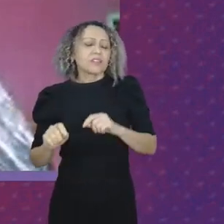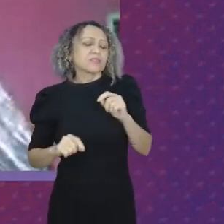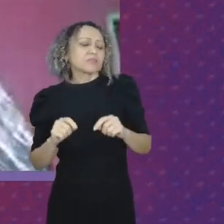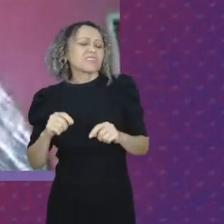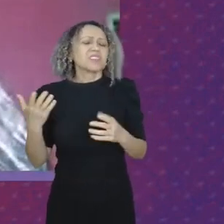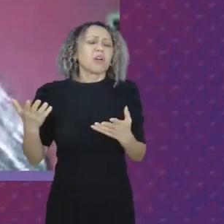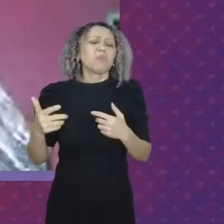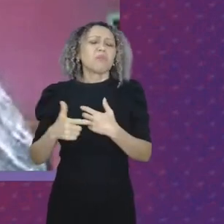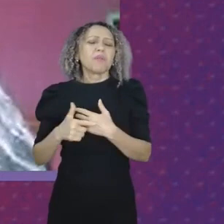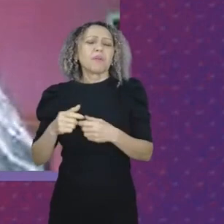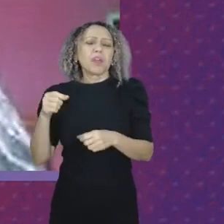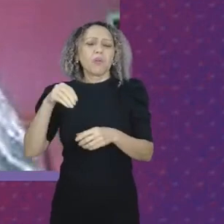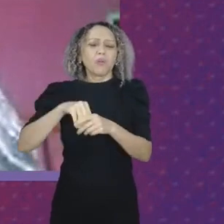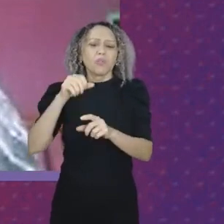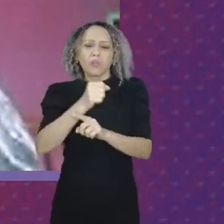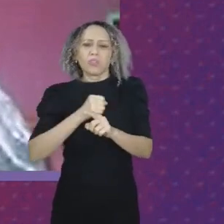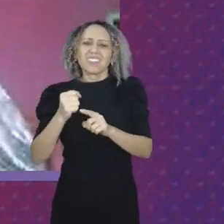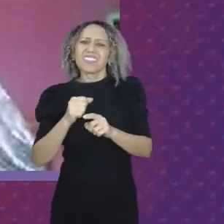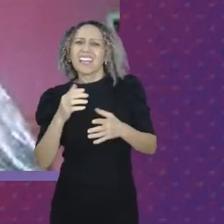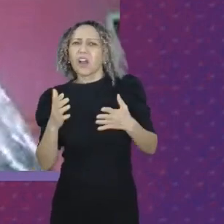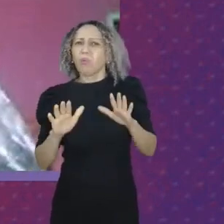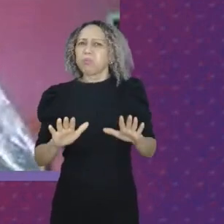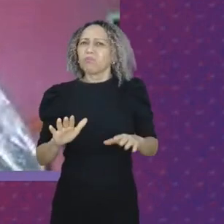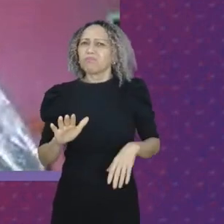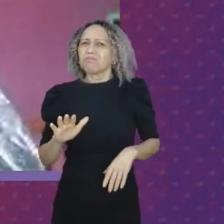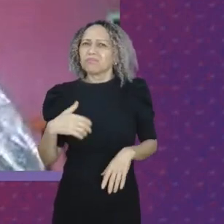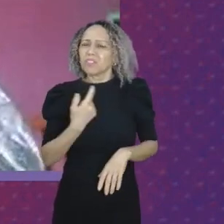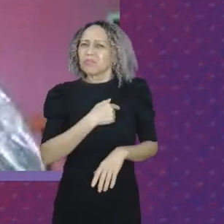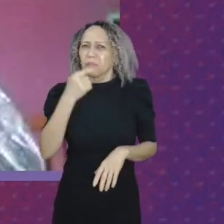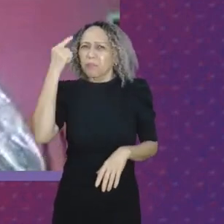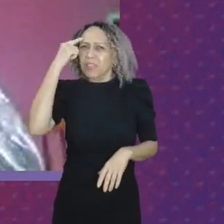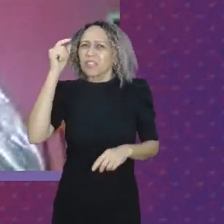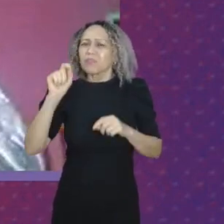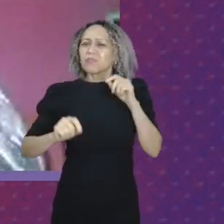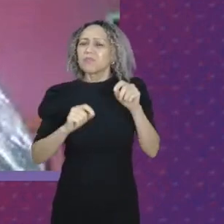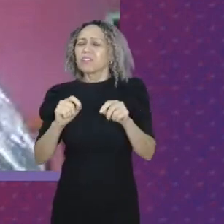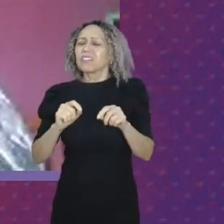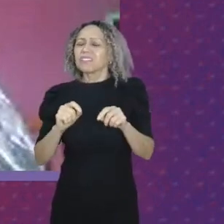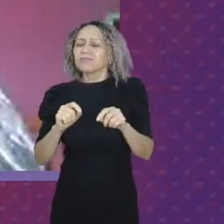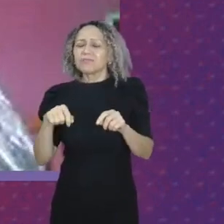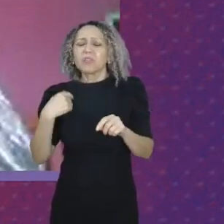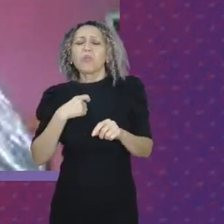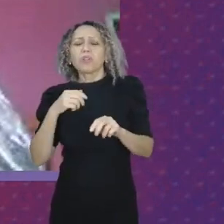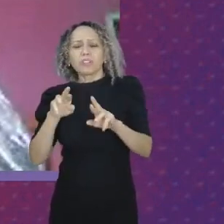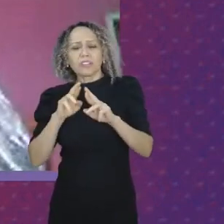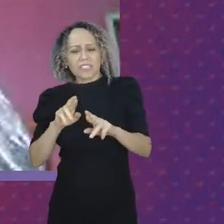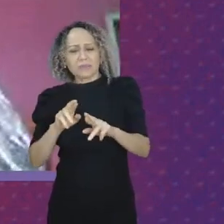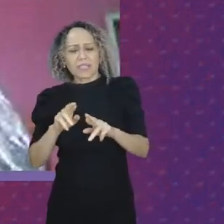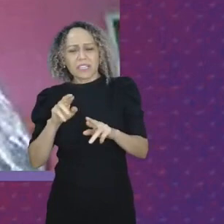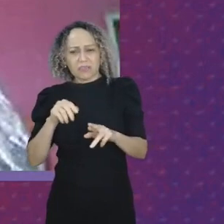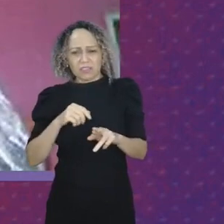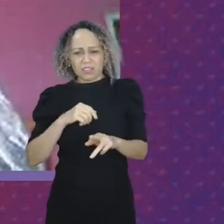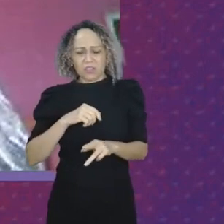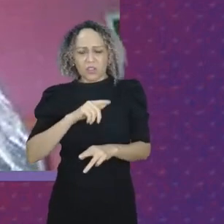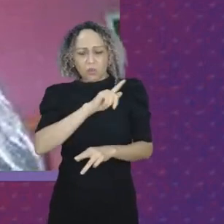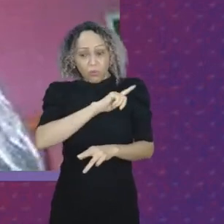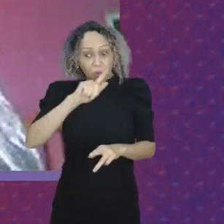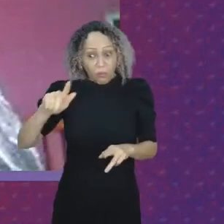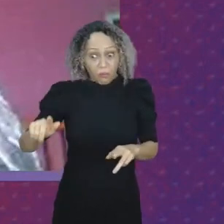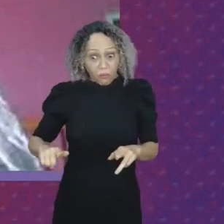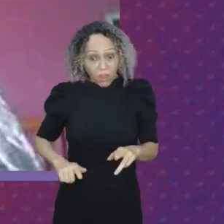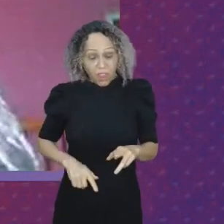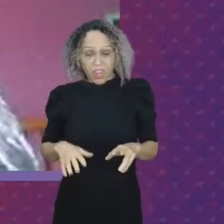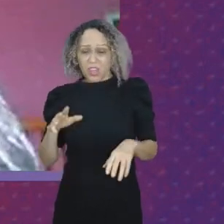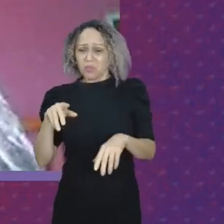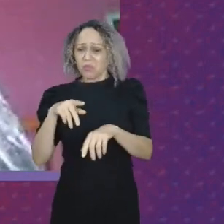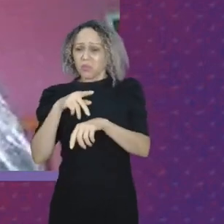pensar, primeiro, no nosso caso, o que a gente espera que o Estado faça, o que a gente espera que o Estado realize